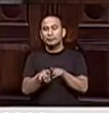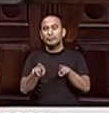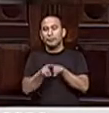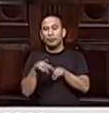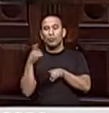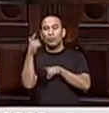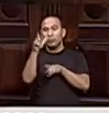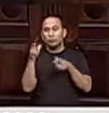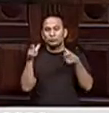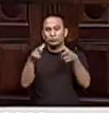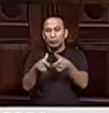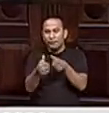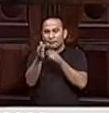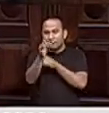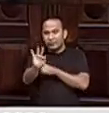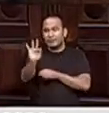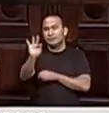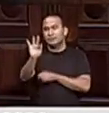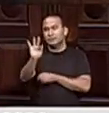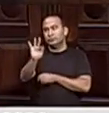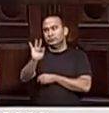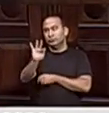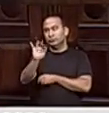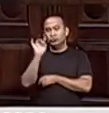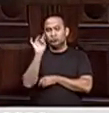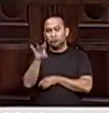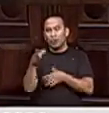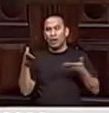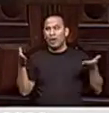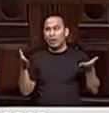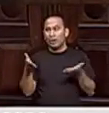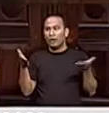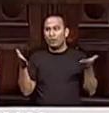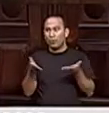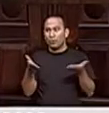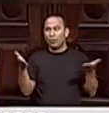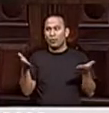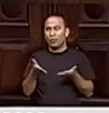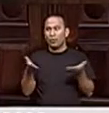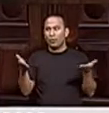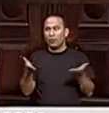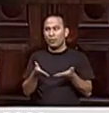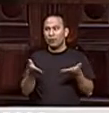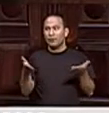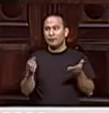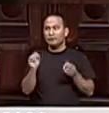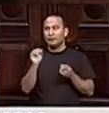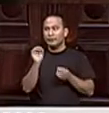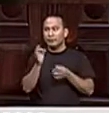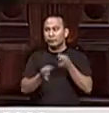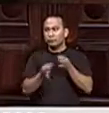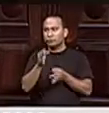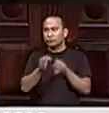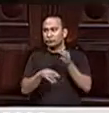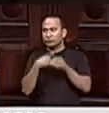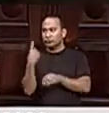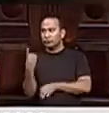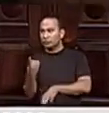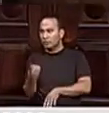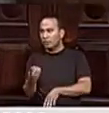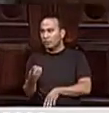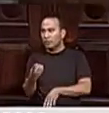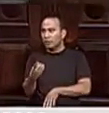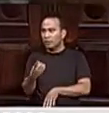outras unidades da federação. Somente agora que a justiça do nosso país,